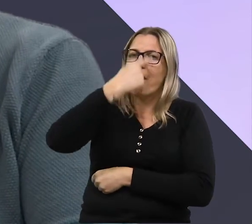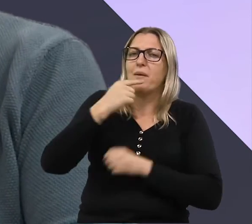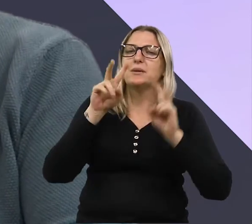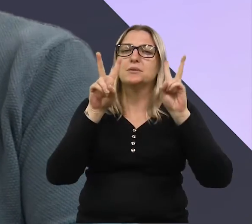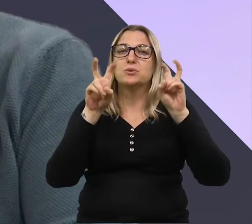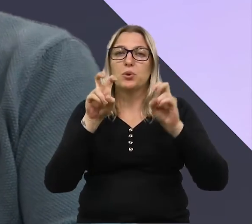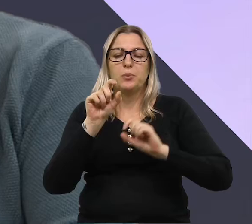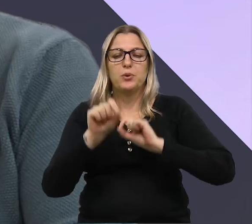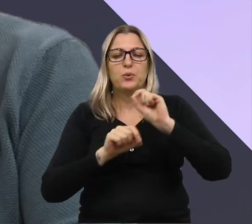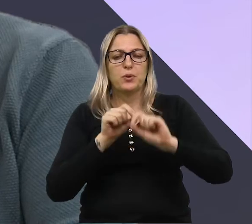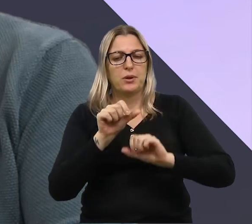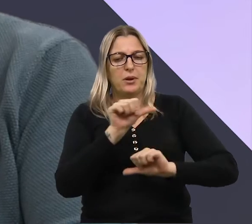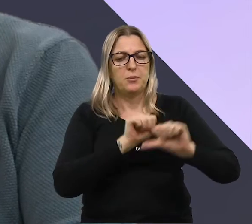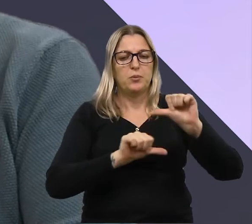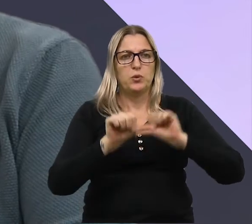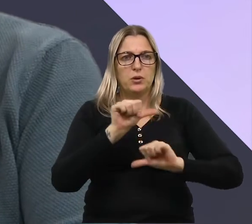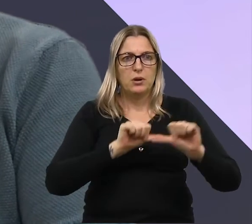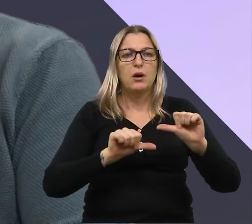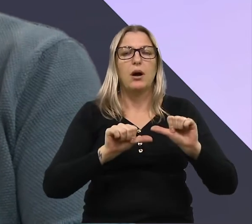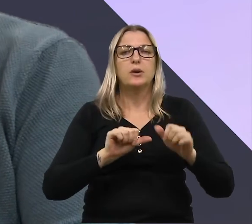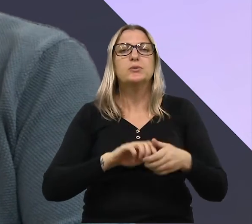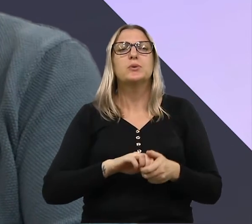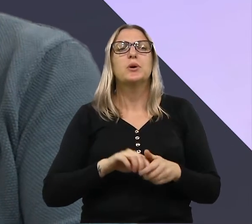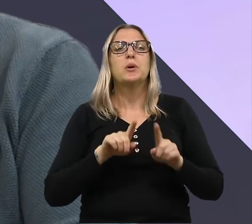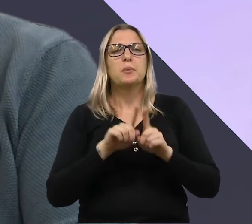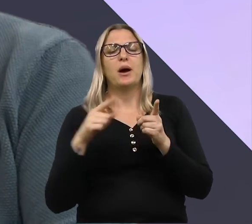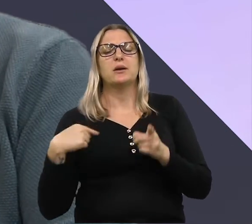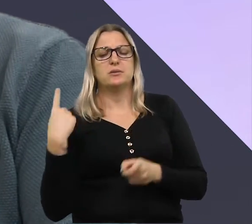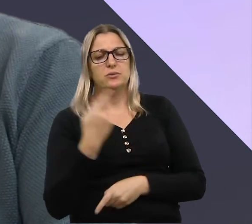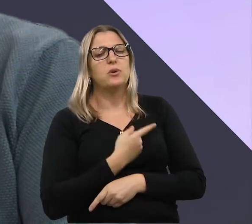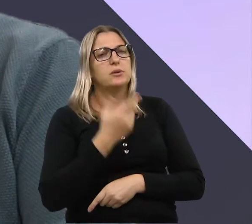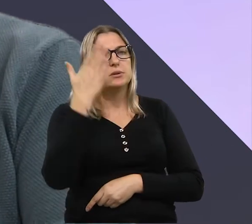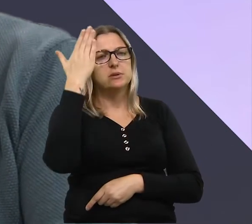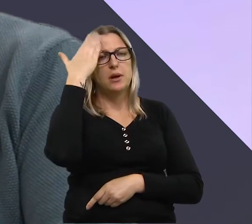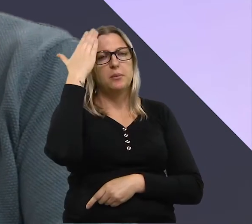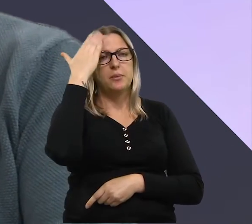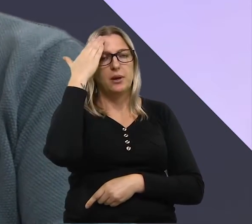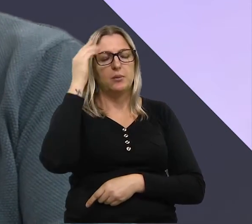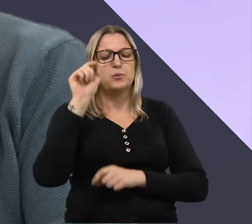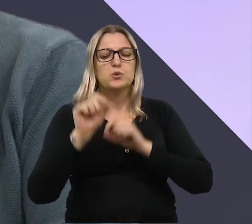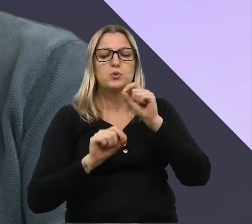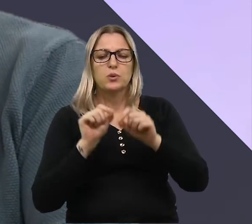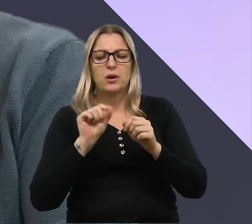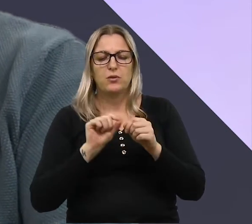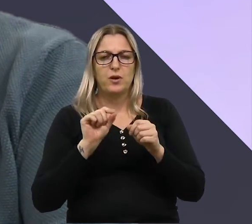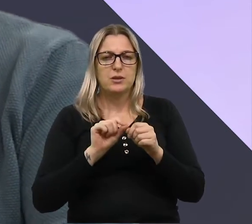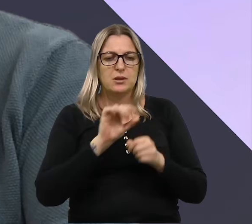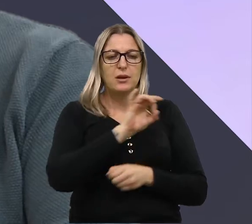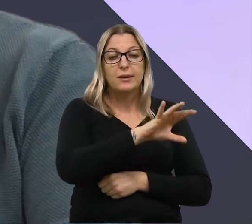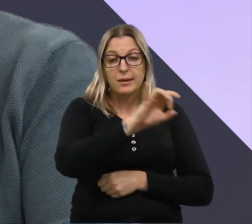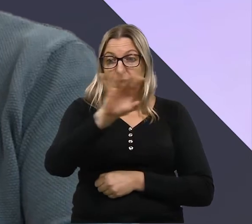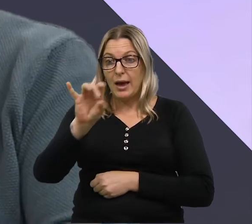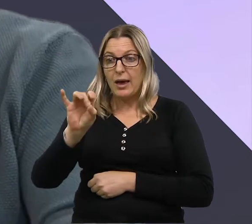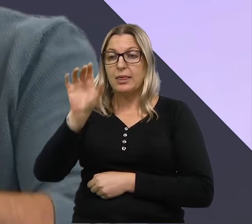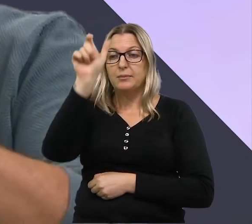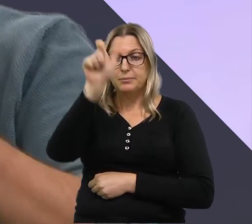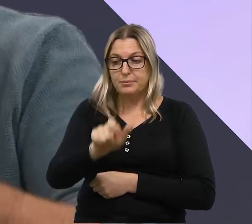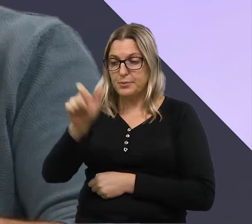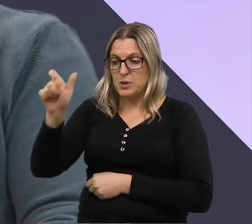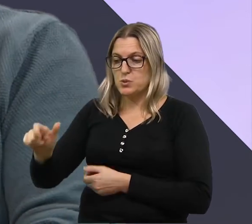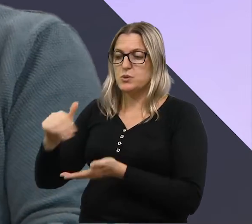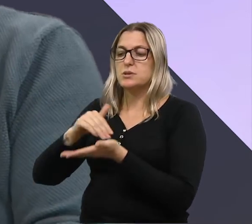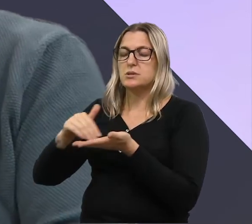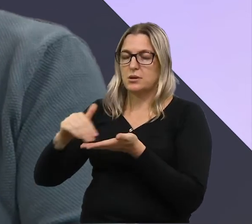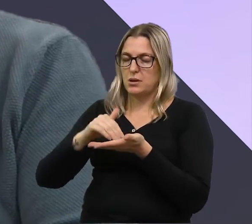tem que ser mudado né mas nós Subimos bem essa cartilha nós temos bem presente o que nós temos que fazer cada secretário tem essa missão de fazer